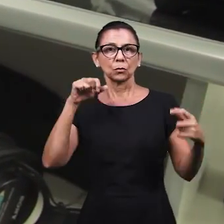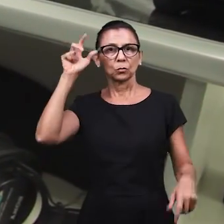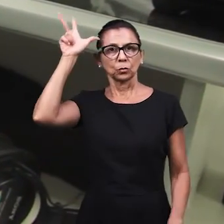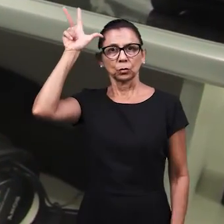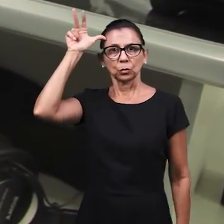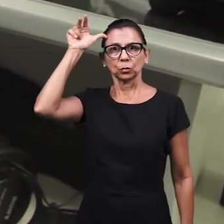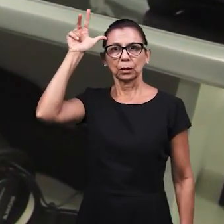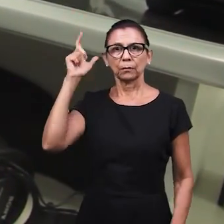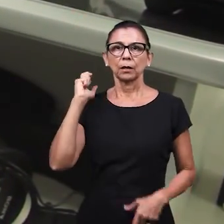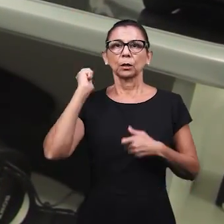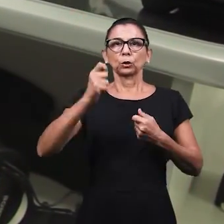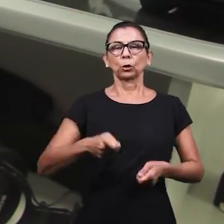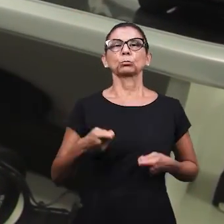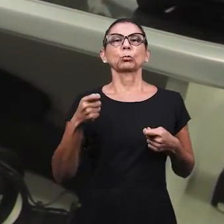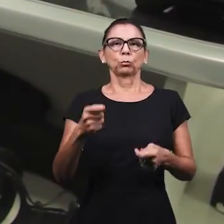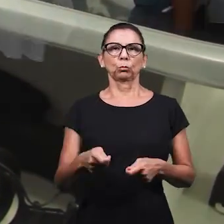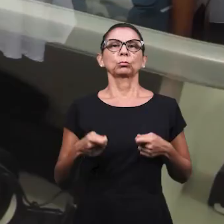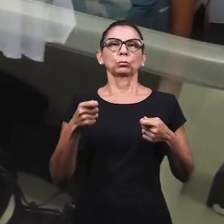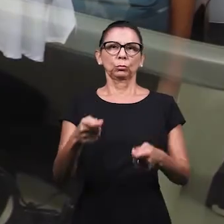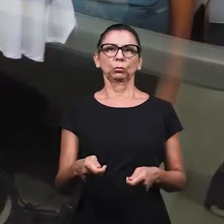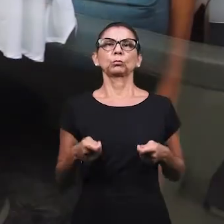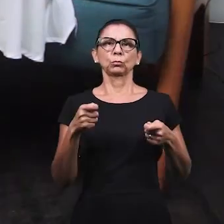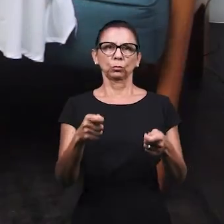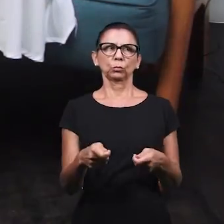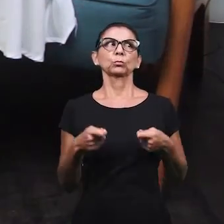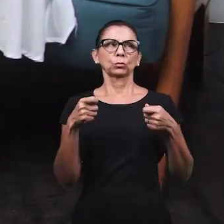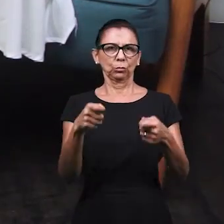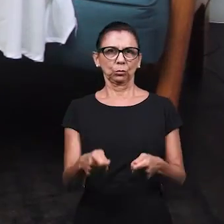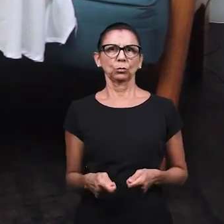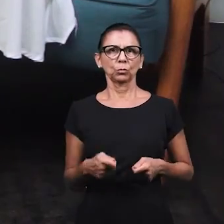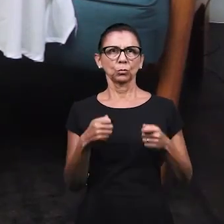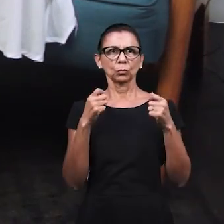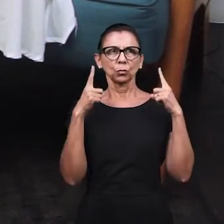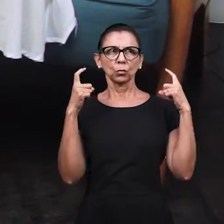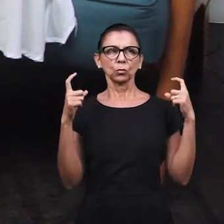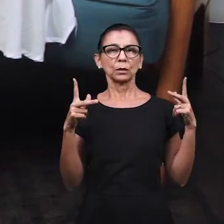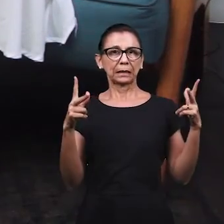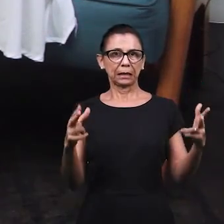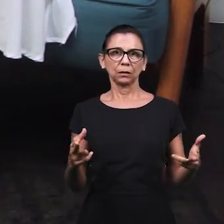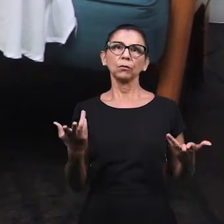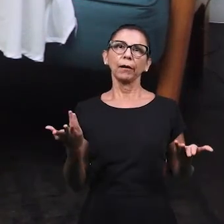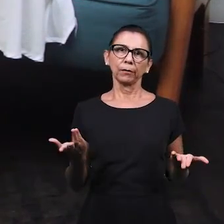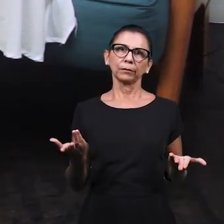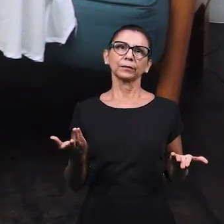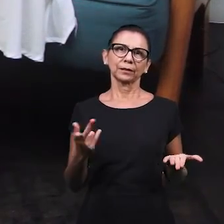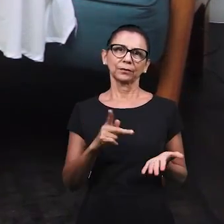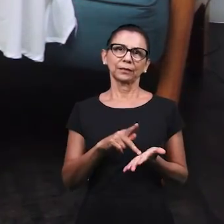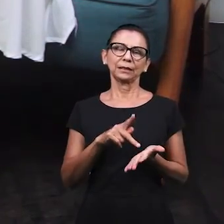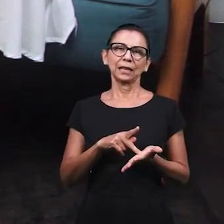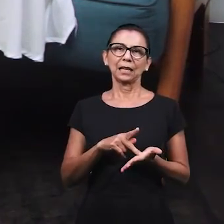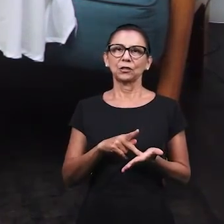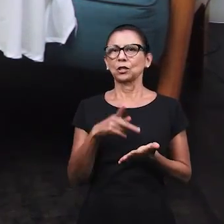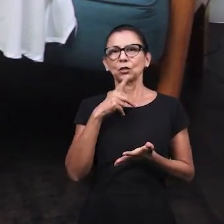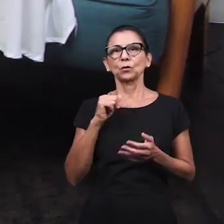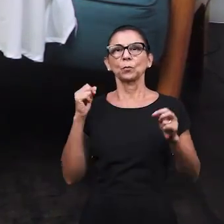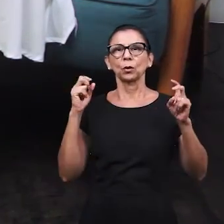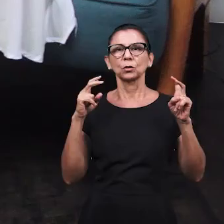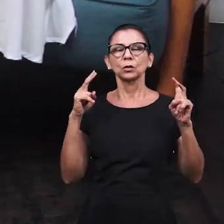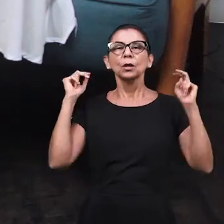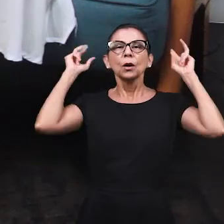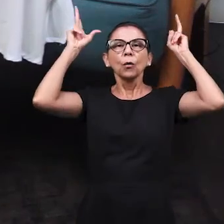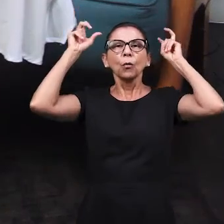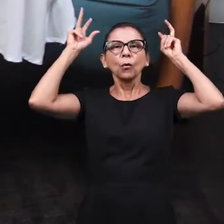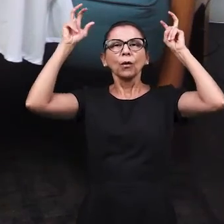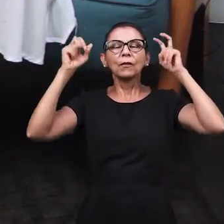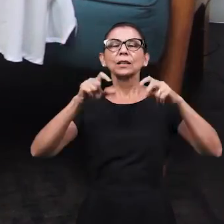cavalo, por exemplo, né, que está ali no galope, aquele som do cavalo no galope, a gente não sai atrás de um cavalo